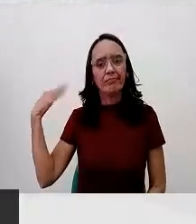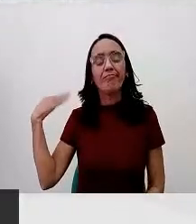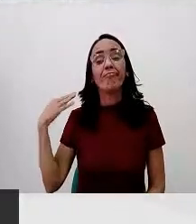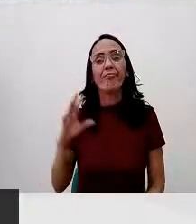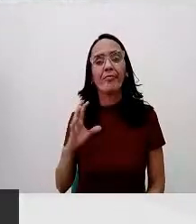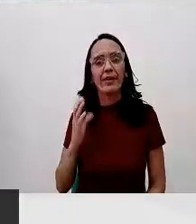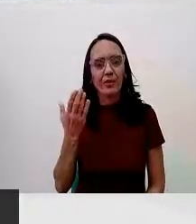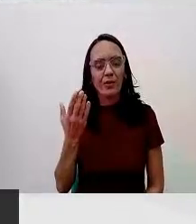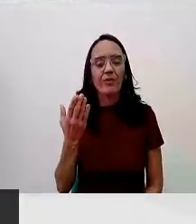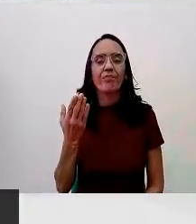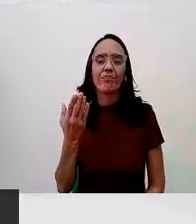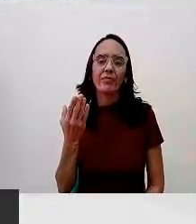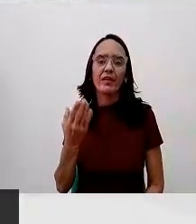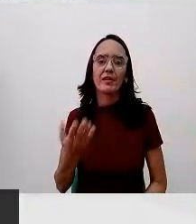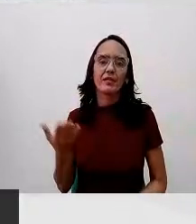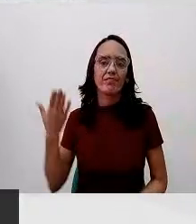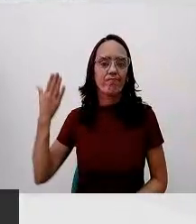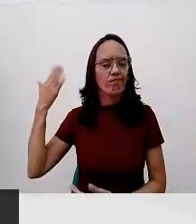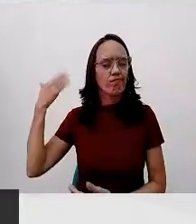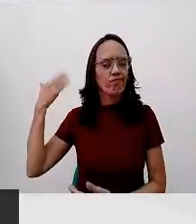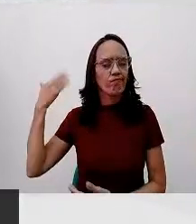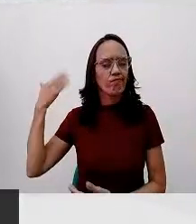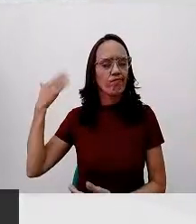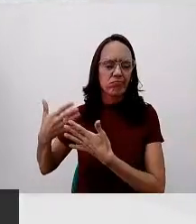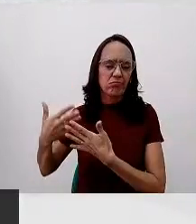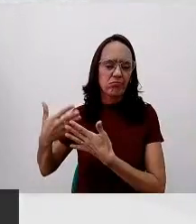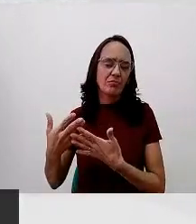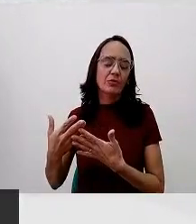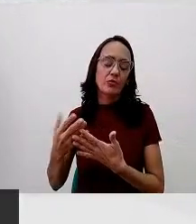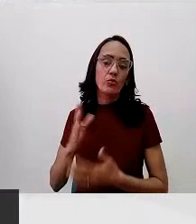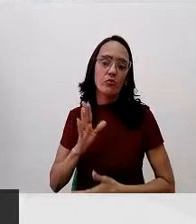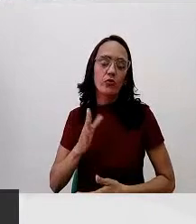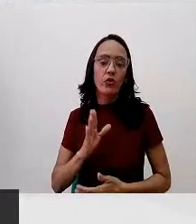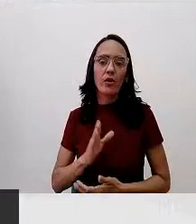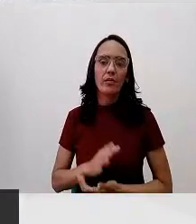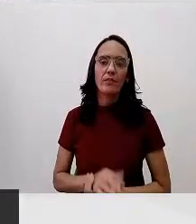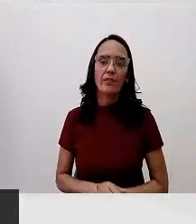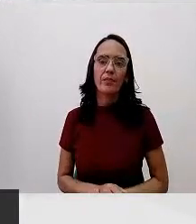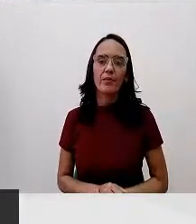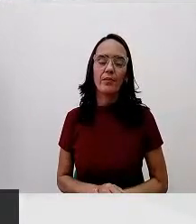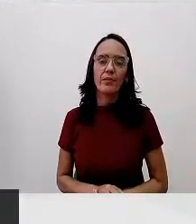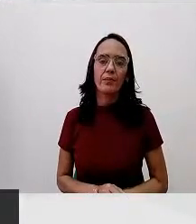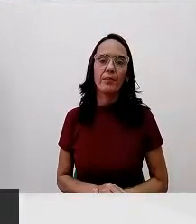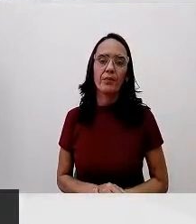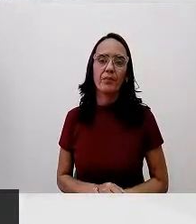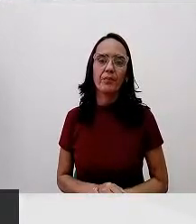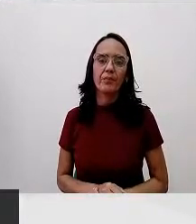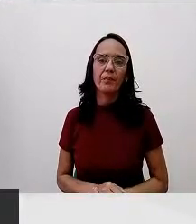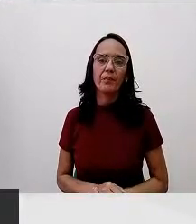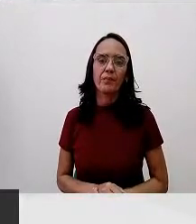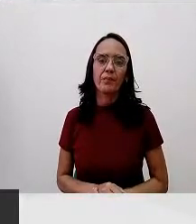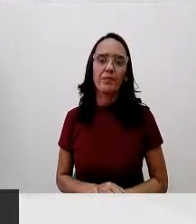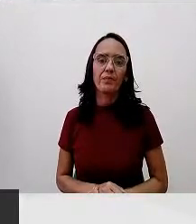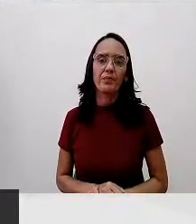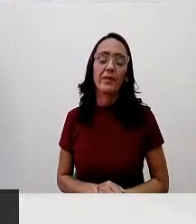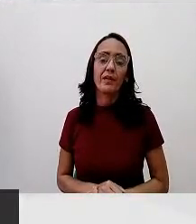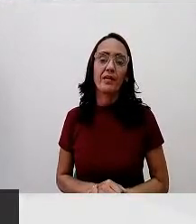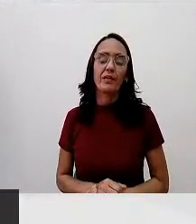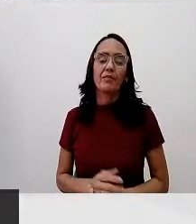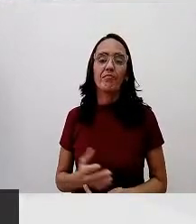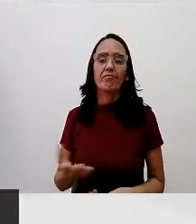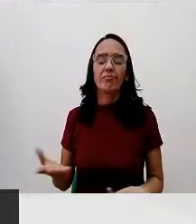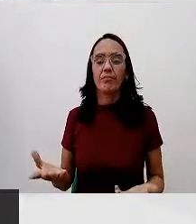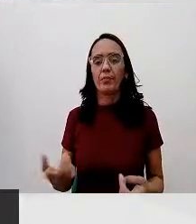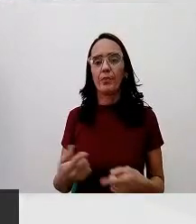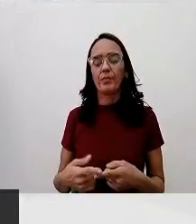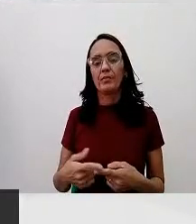com os outdoors, etc. Já acontecia num tempo assim um pouco remoto, né? Então a